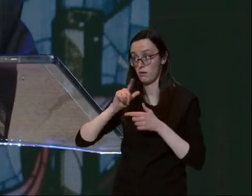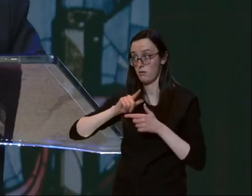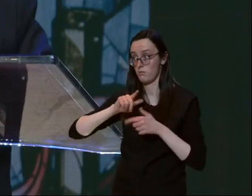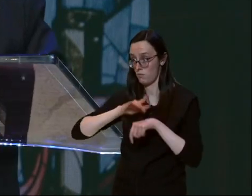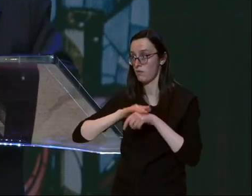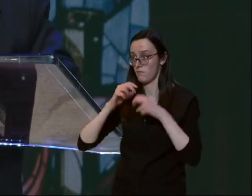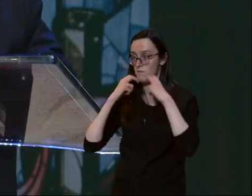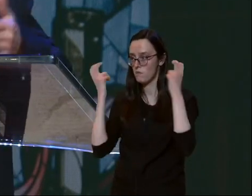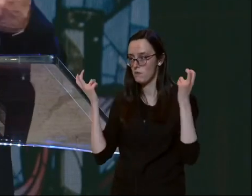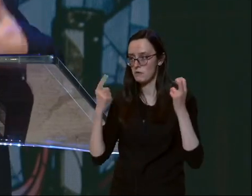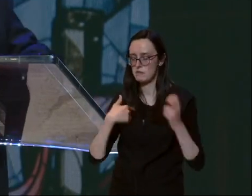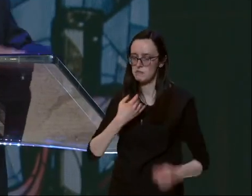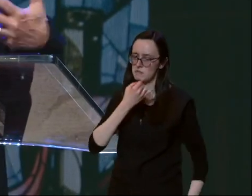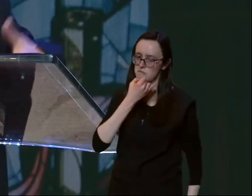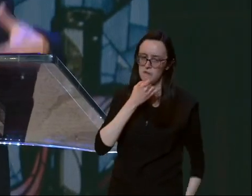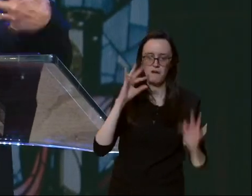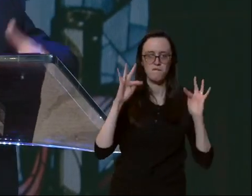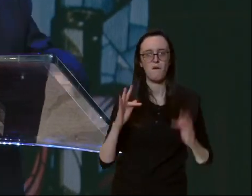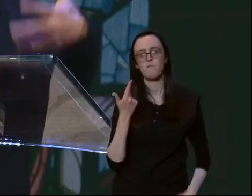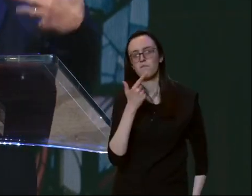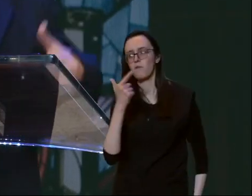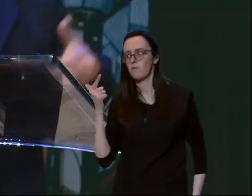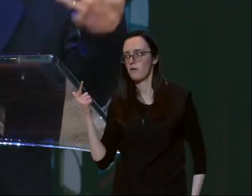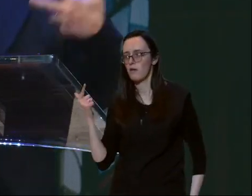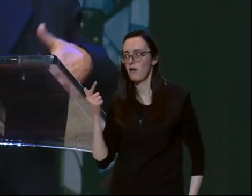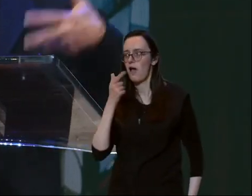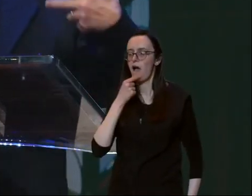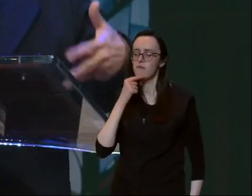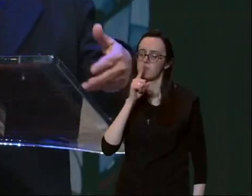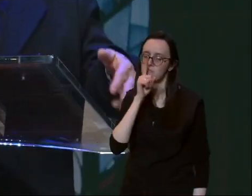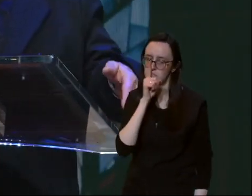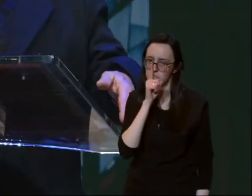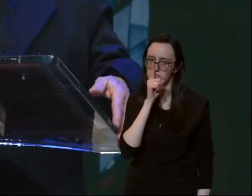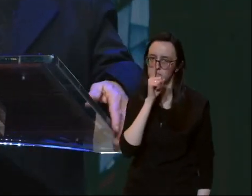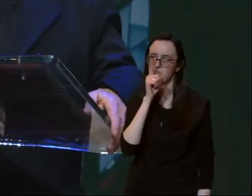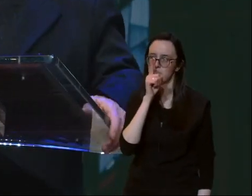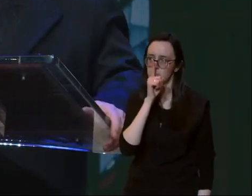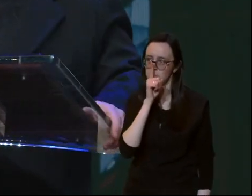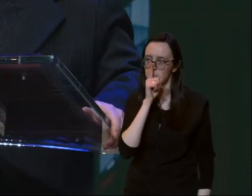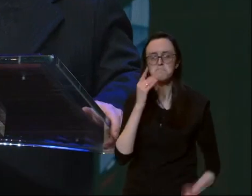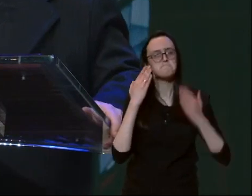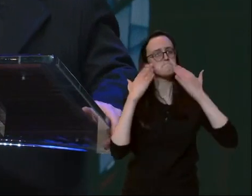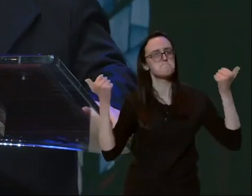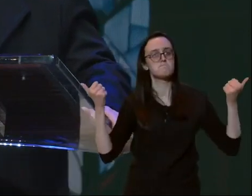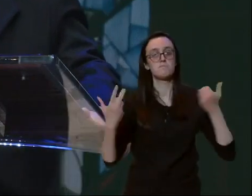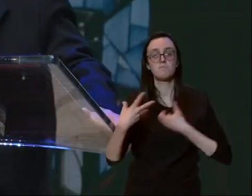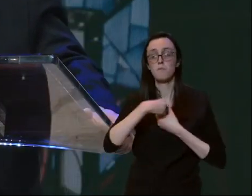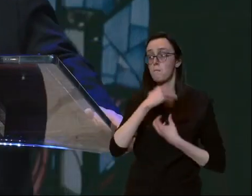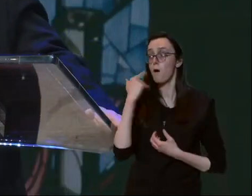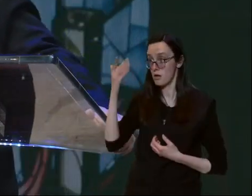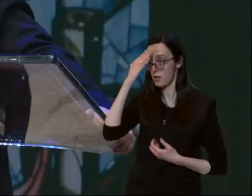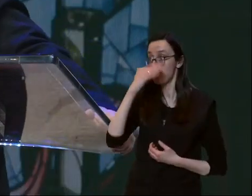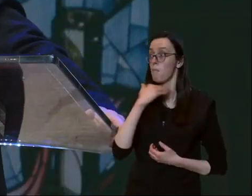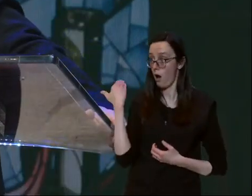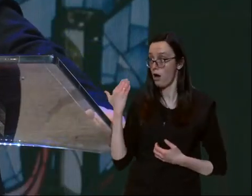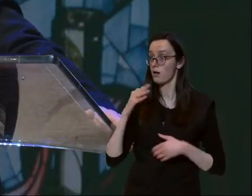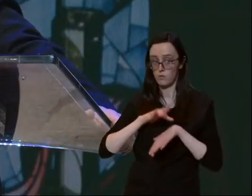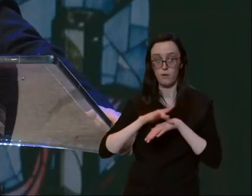infelicidade. Contemplava o Naamã que aos poucos ia morrendo, porque a lepra